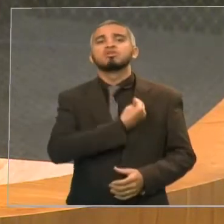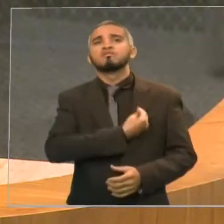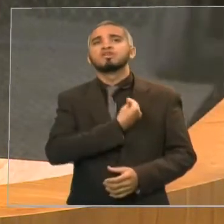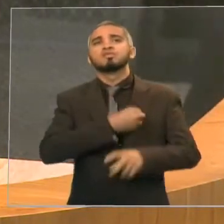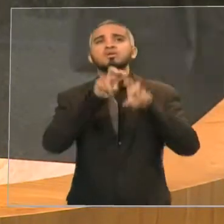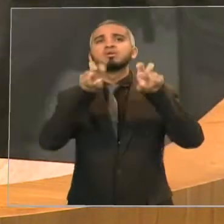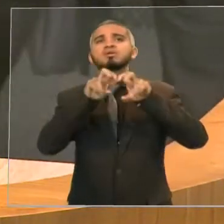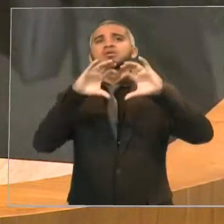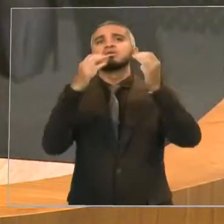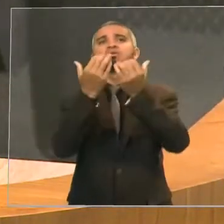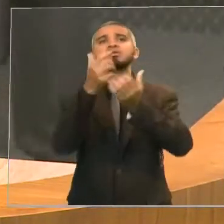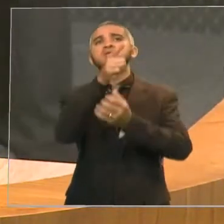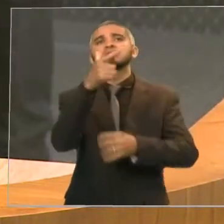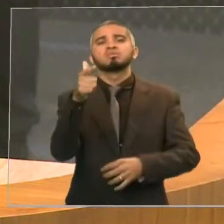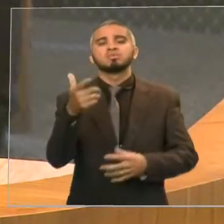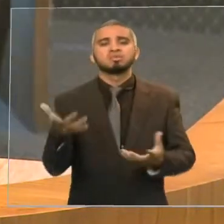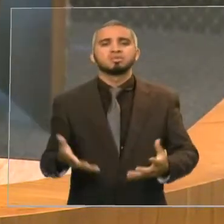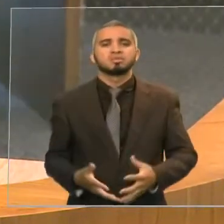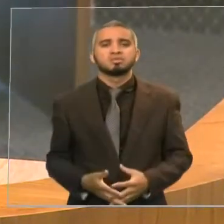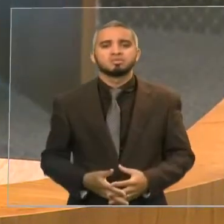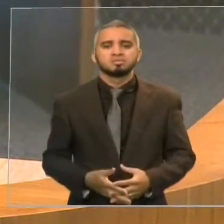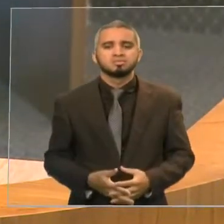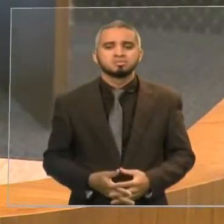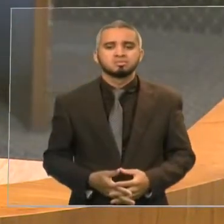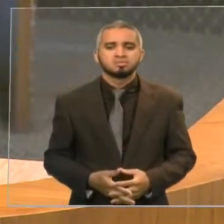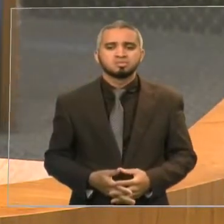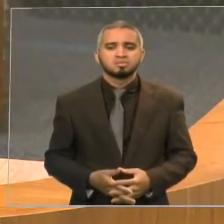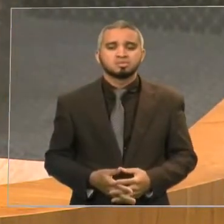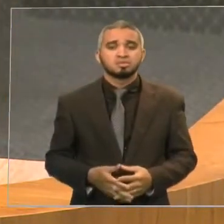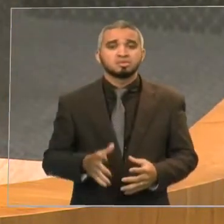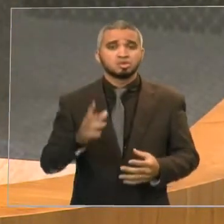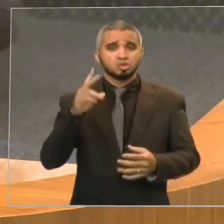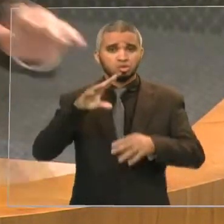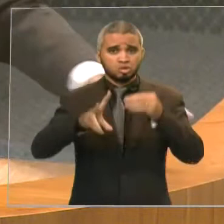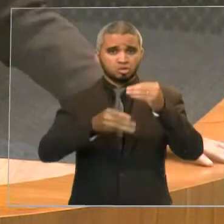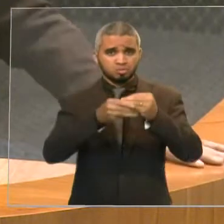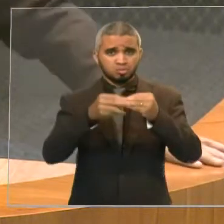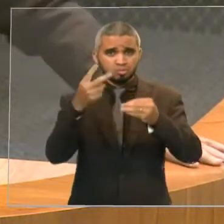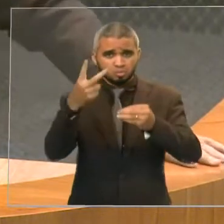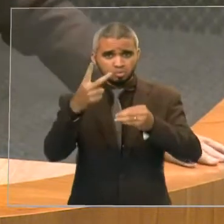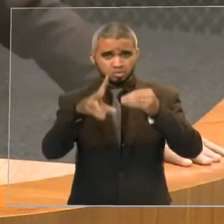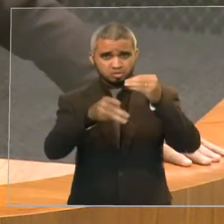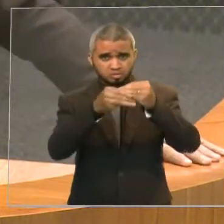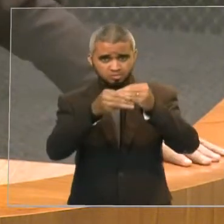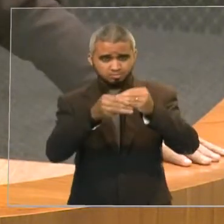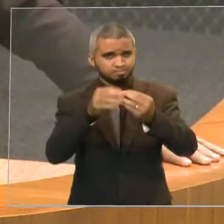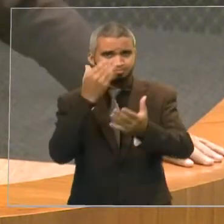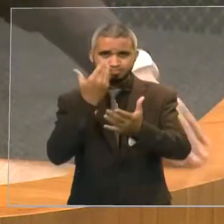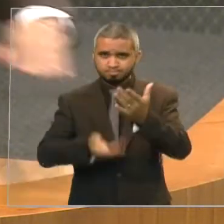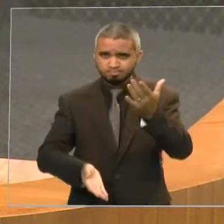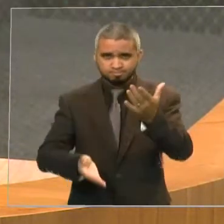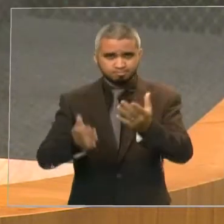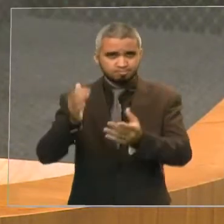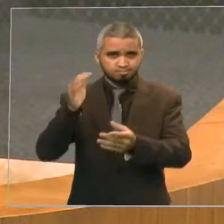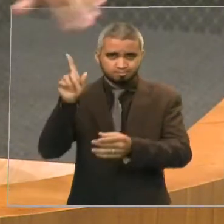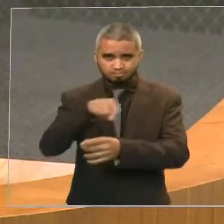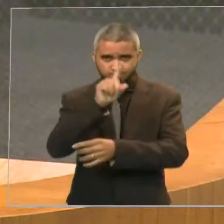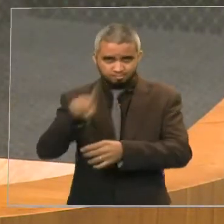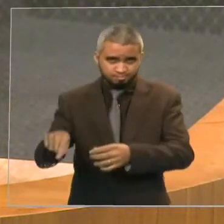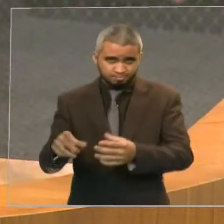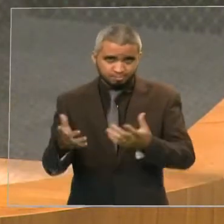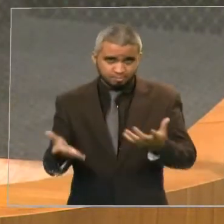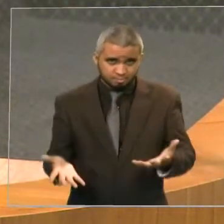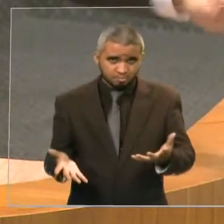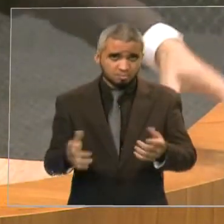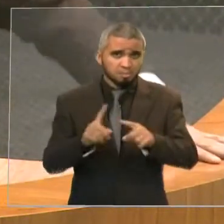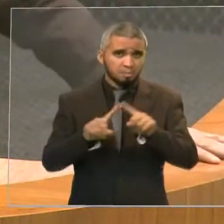Senhores professores, após perdermos essas duas emendas, a votação dessas duas emendas, eu comecei a fazer um